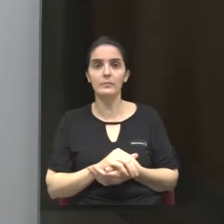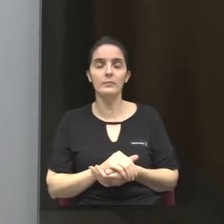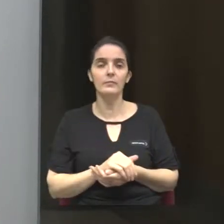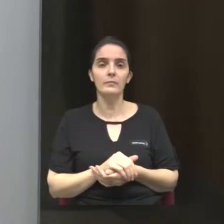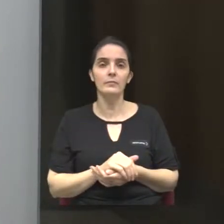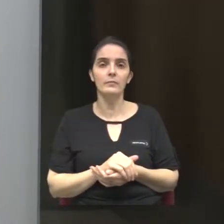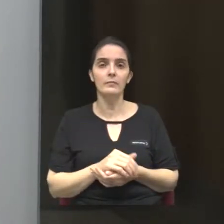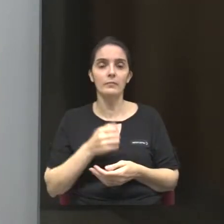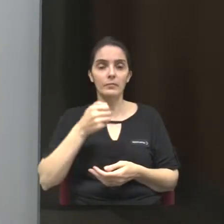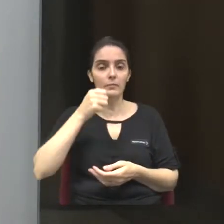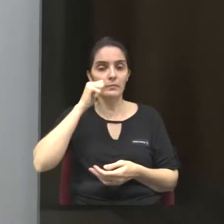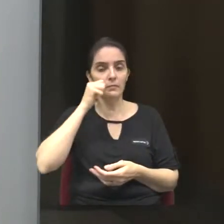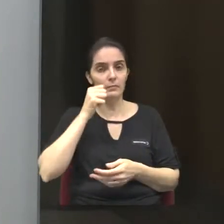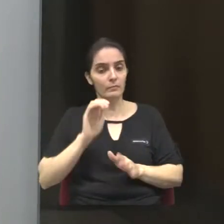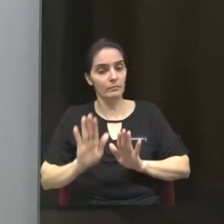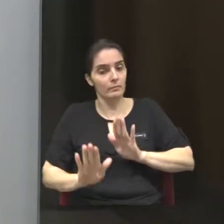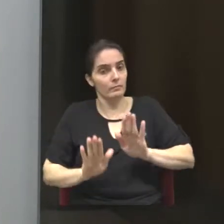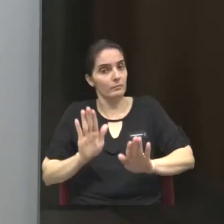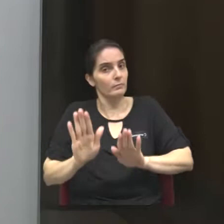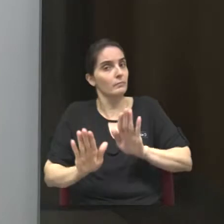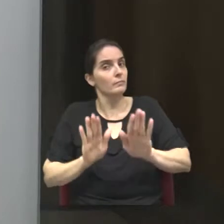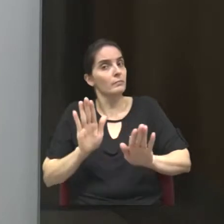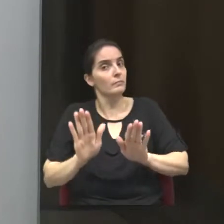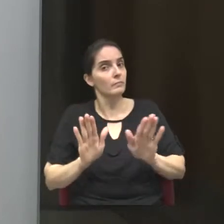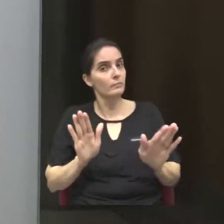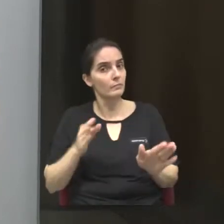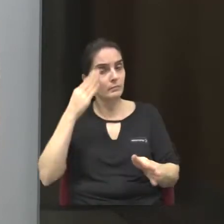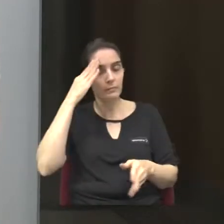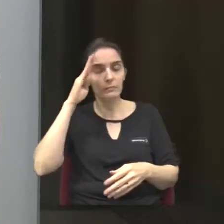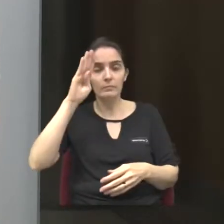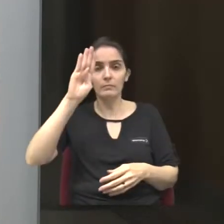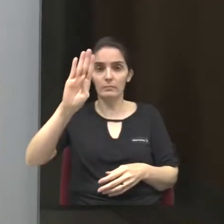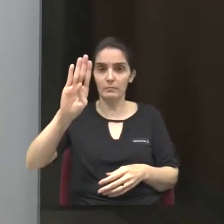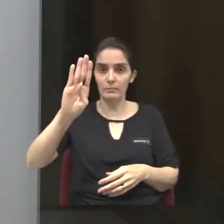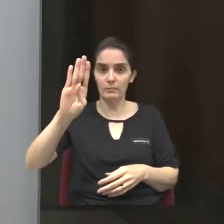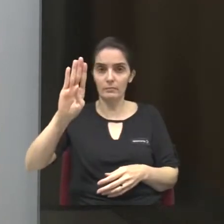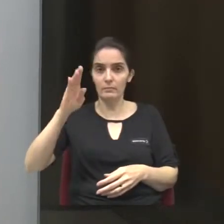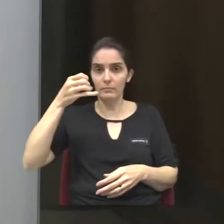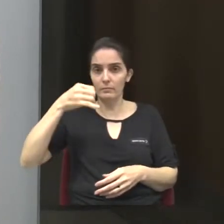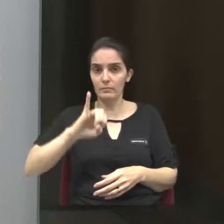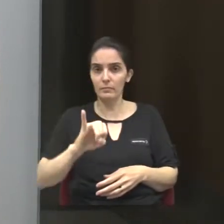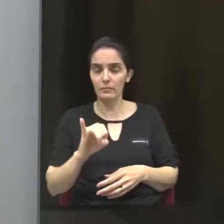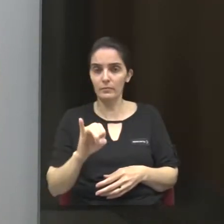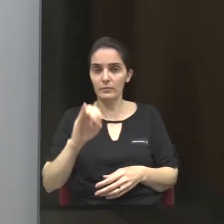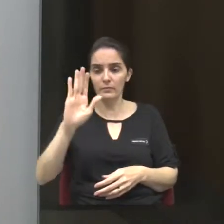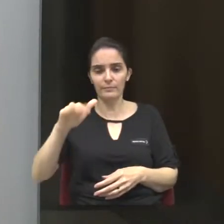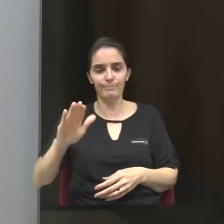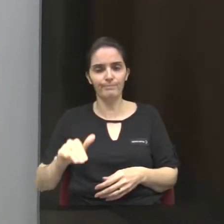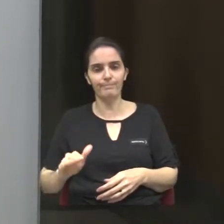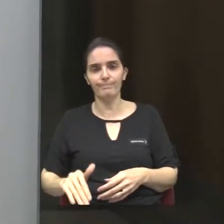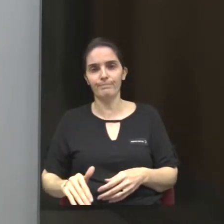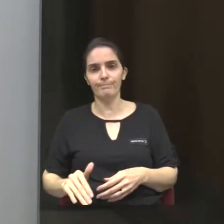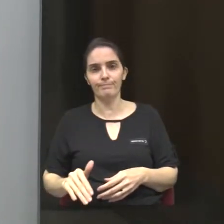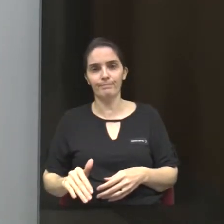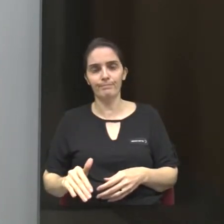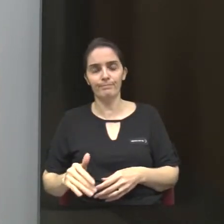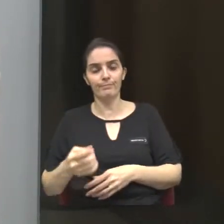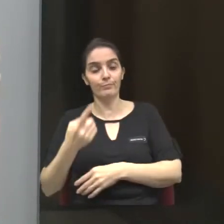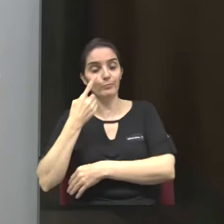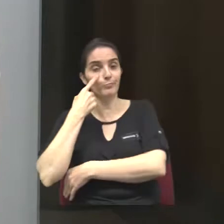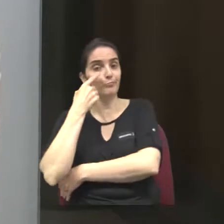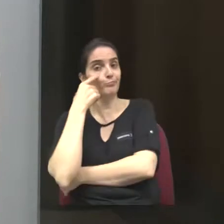de álcool e, principalmente, se é muito barato, desconfie da qualidade. nós mesmos